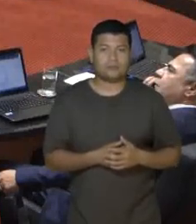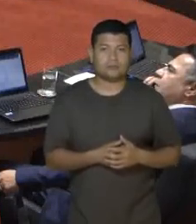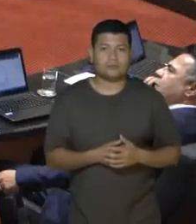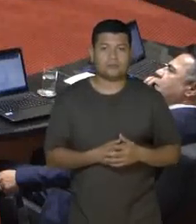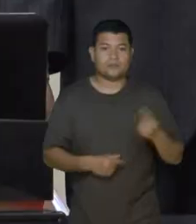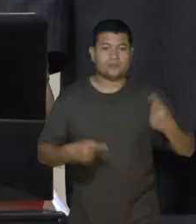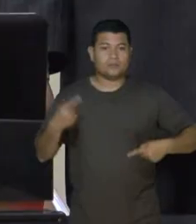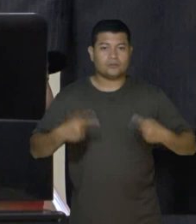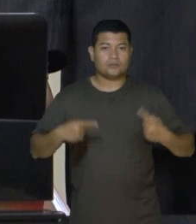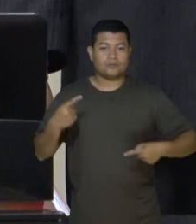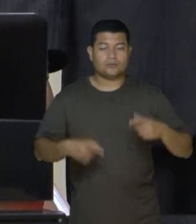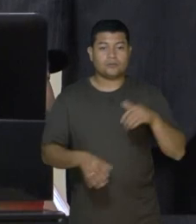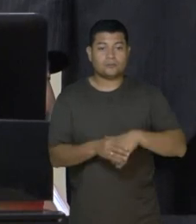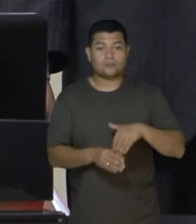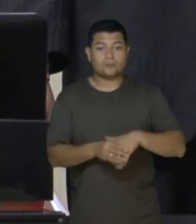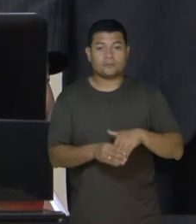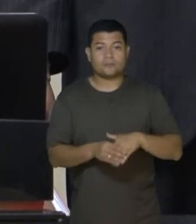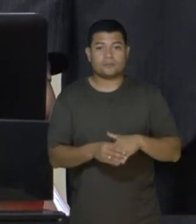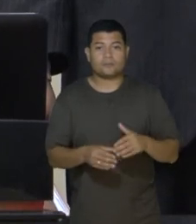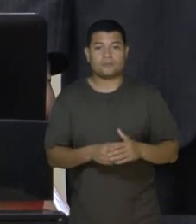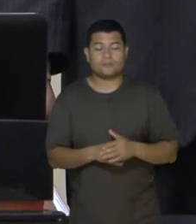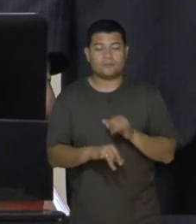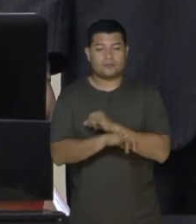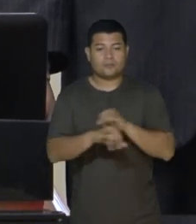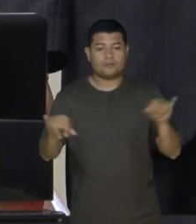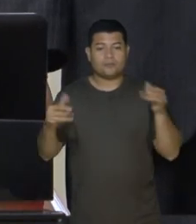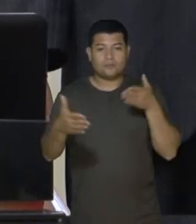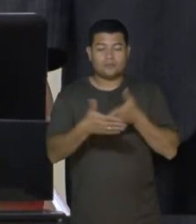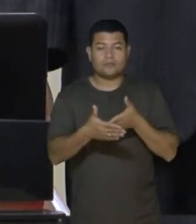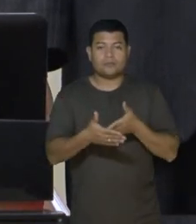Discussão e votação em turno único da mensagem de veto